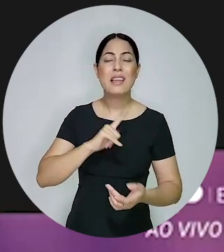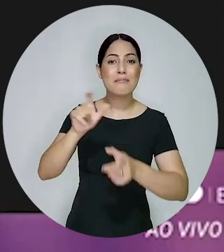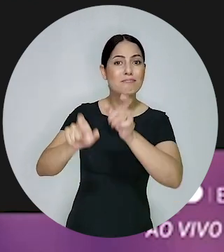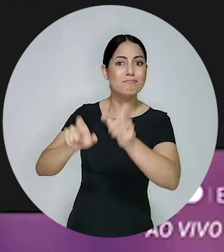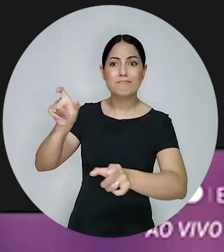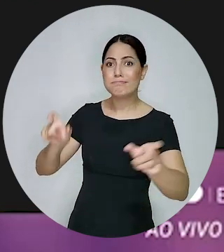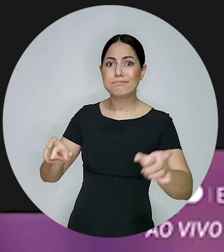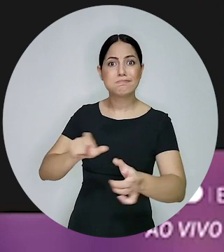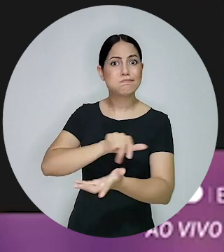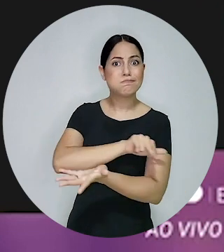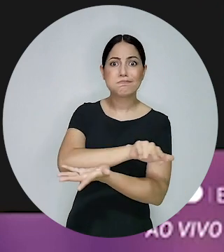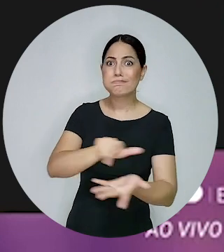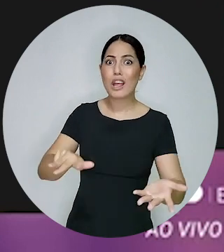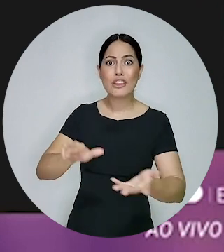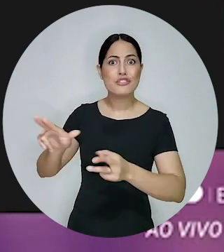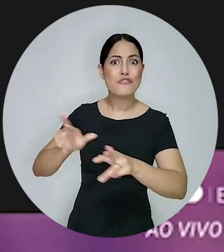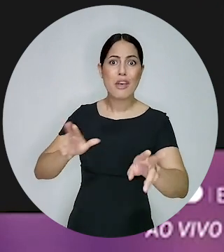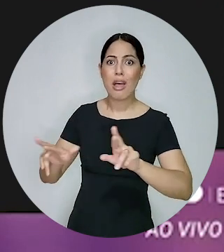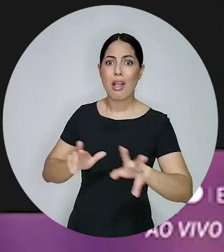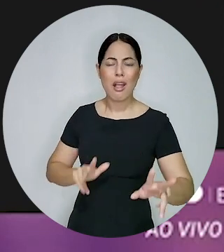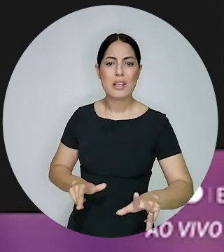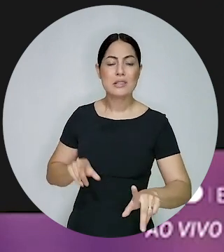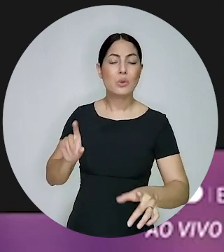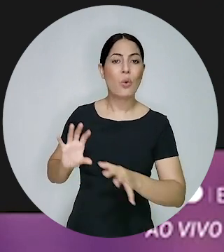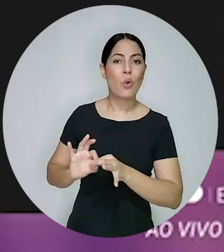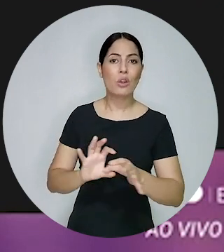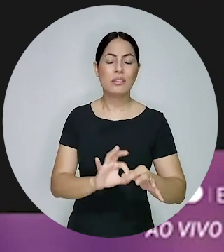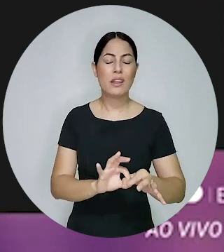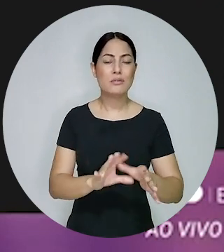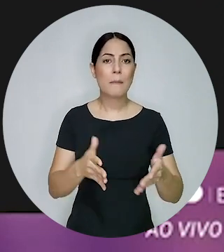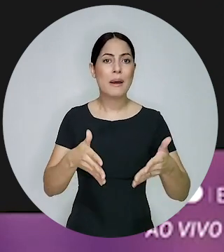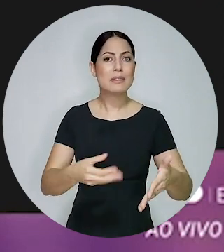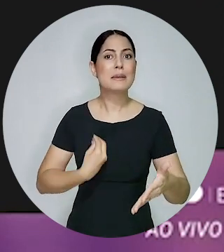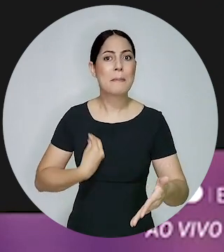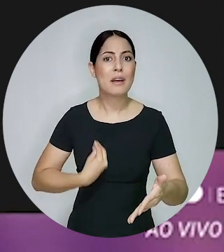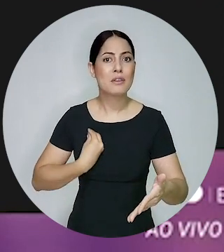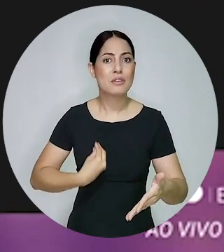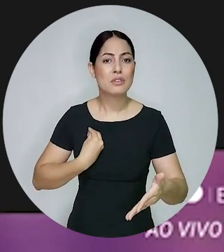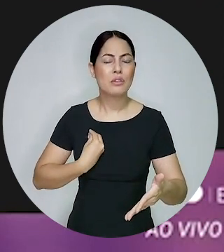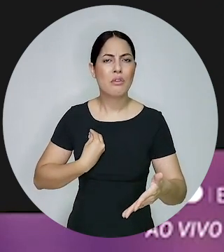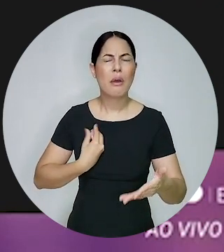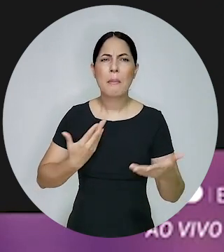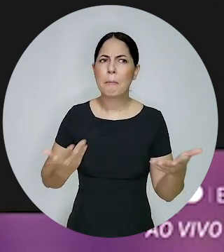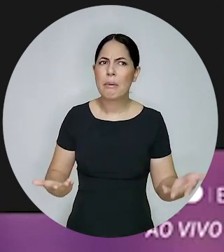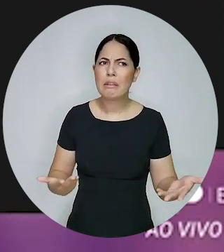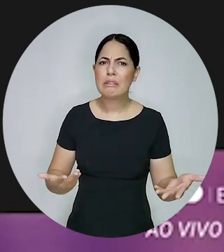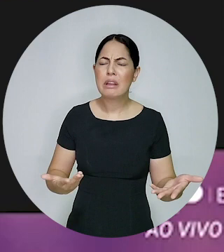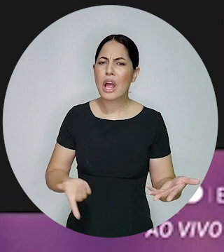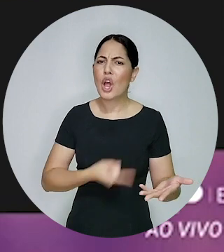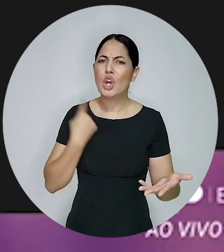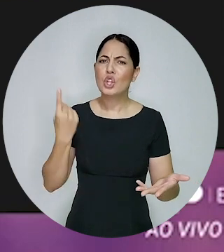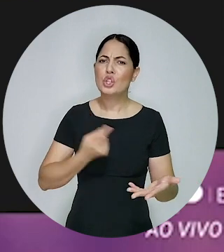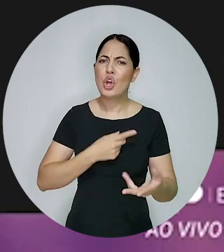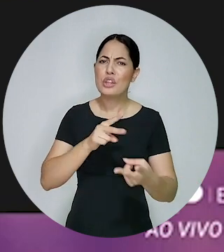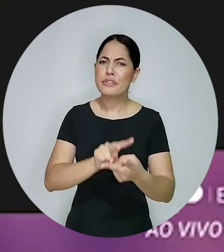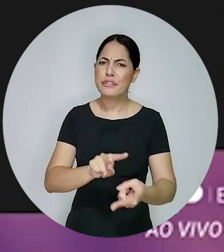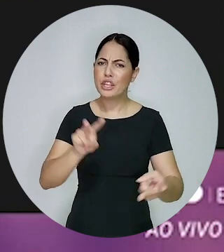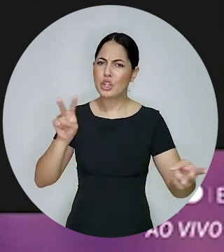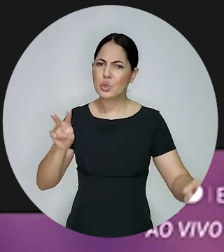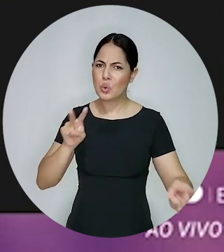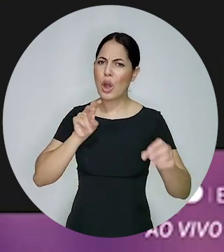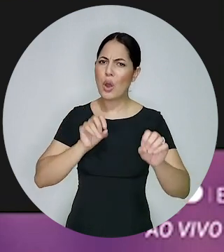tem muitas diferenças a serem trabalhadas, é uma ruptura de paradigma para o ensino participativo. E esse